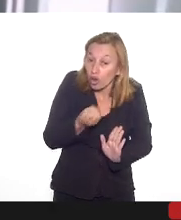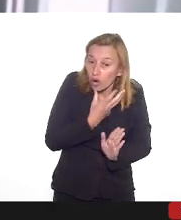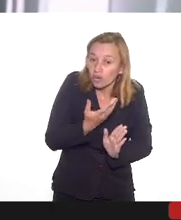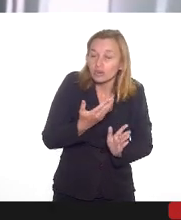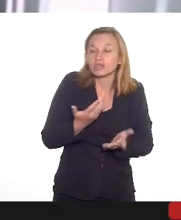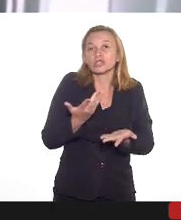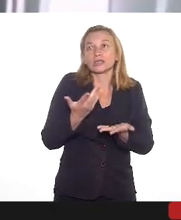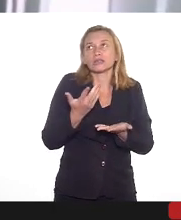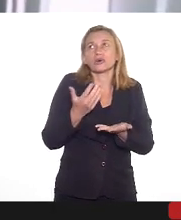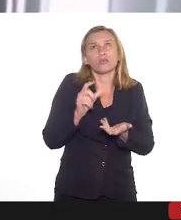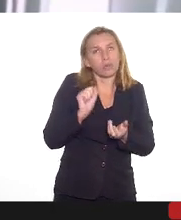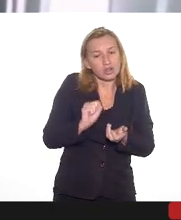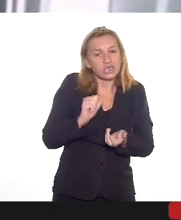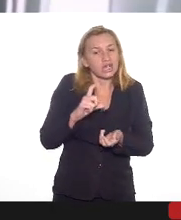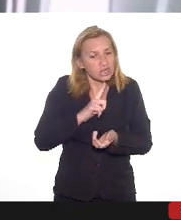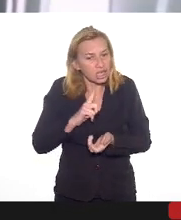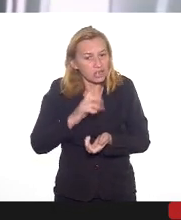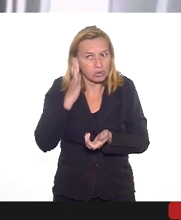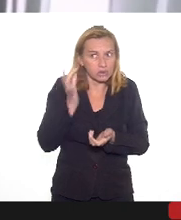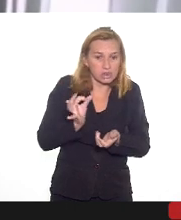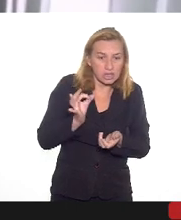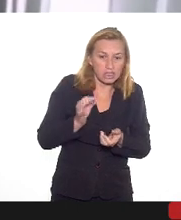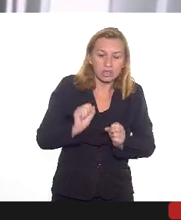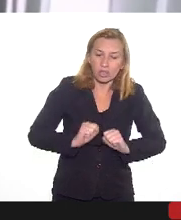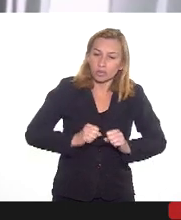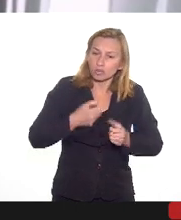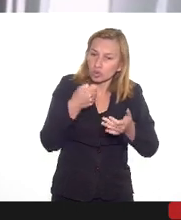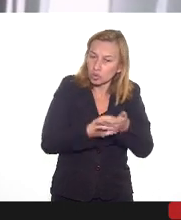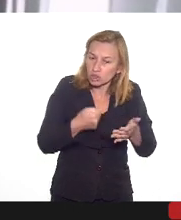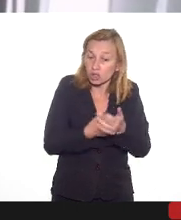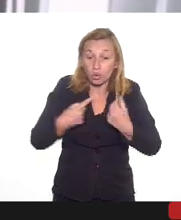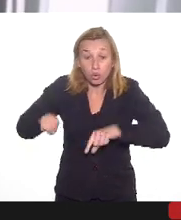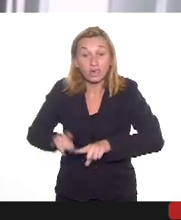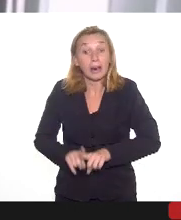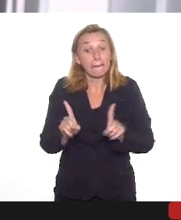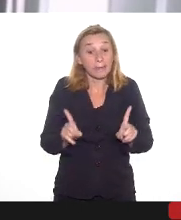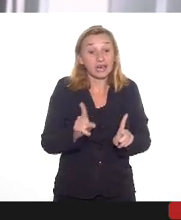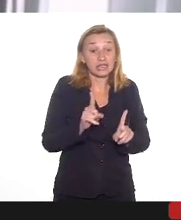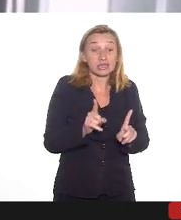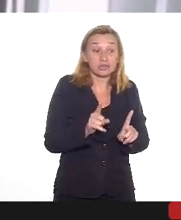talvez tenha, a gente não sabe ainda, até porque, Flávio, estamos lutando contra isso, mas